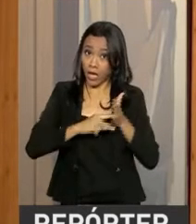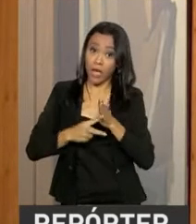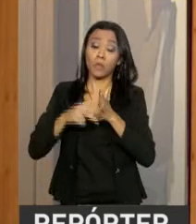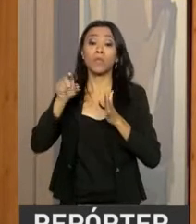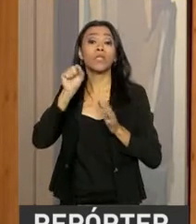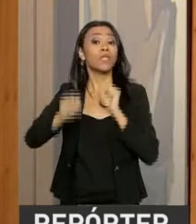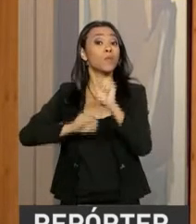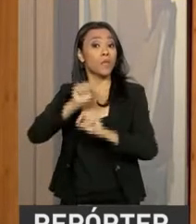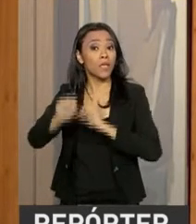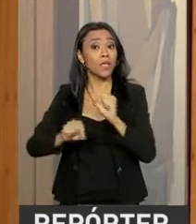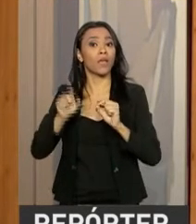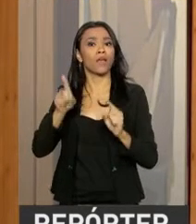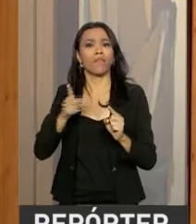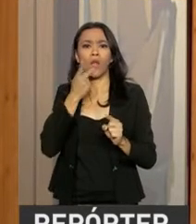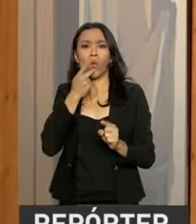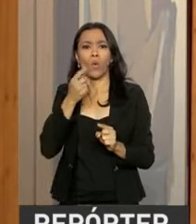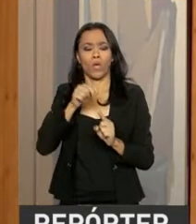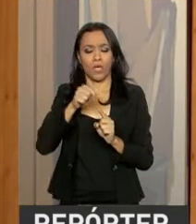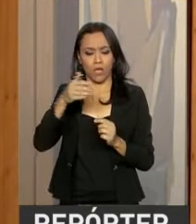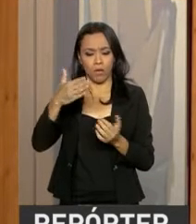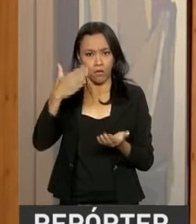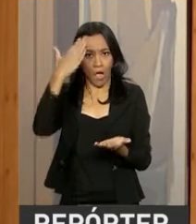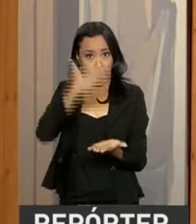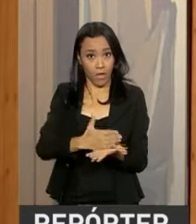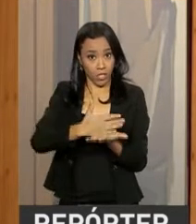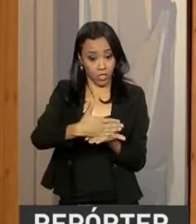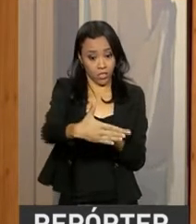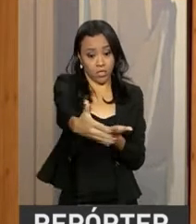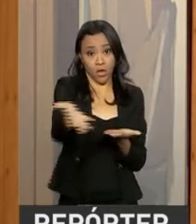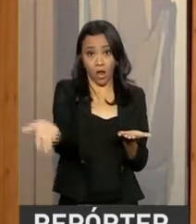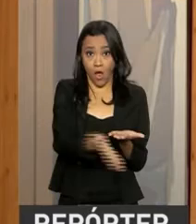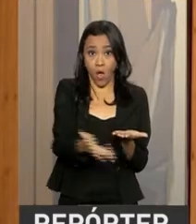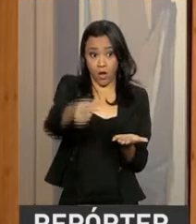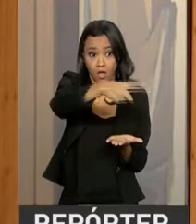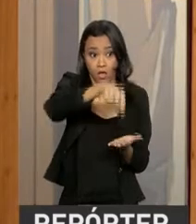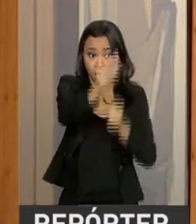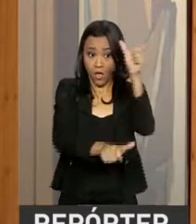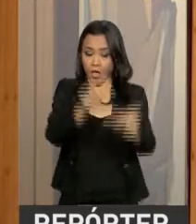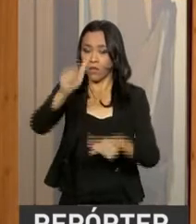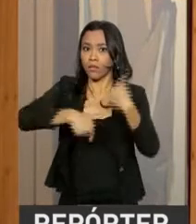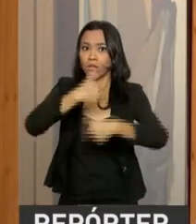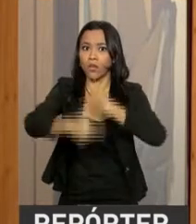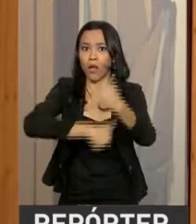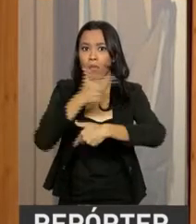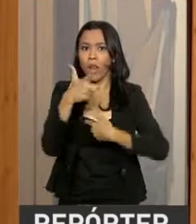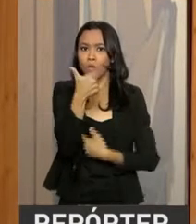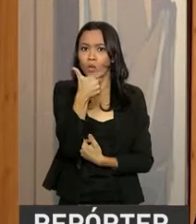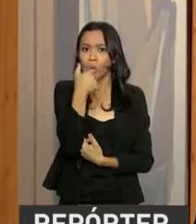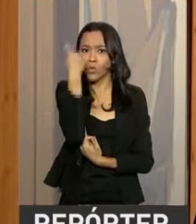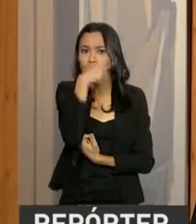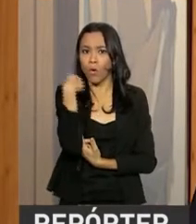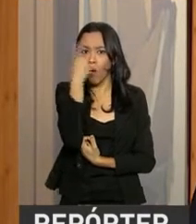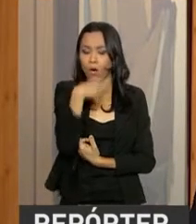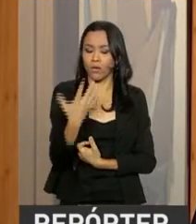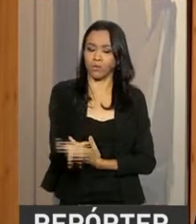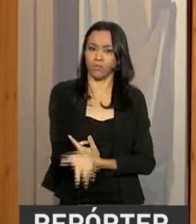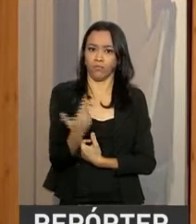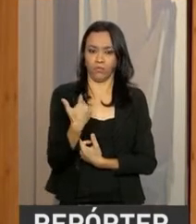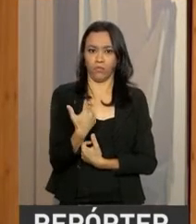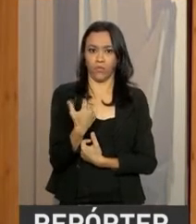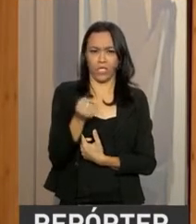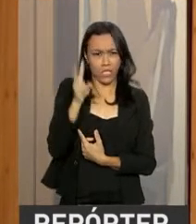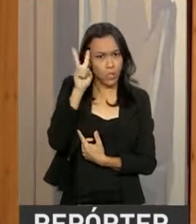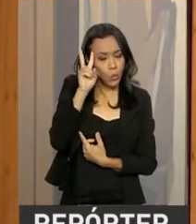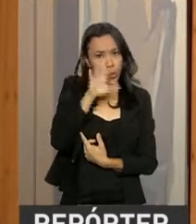havia estabelecido que a partir de agora os trabalhadores teriam que trabalhar 12 horas por dia ou seja